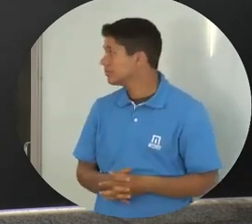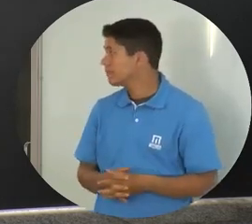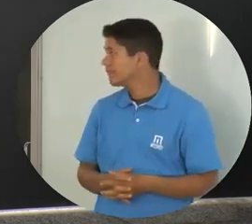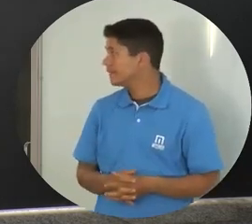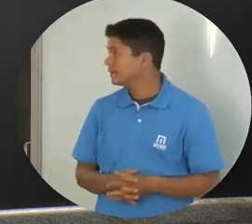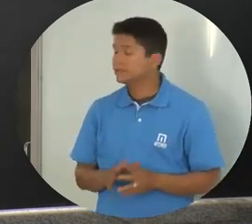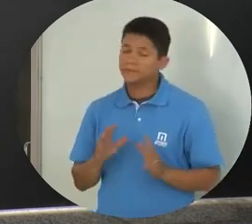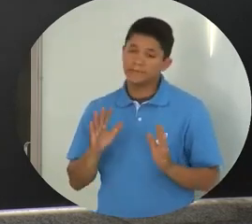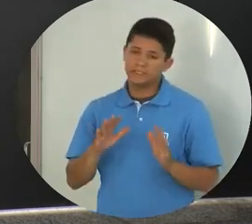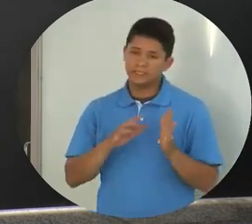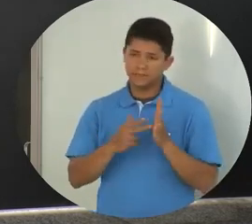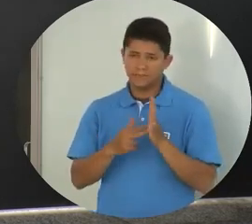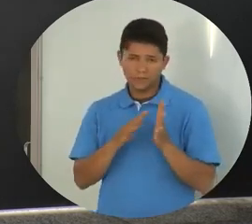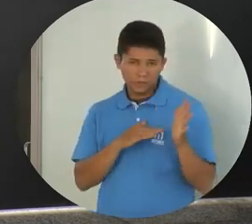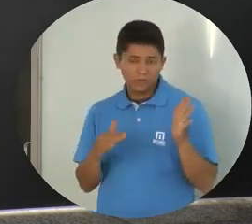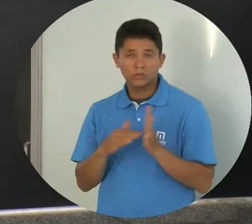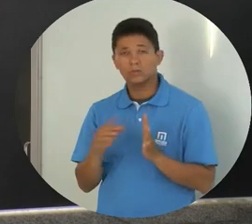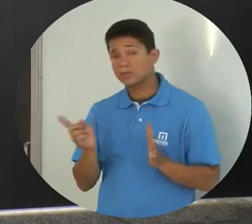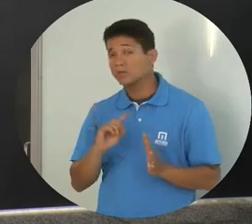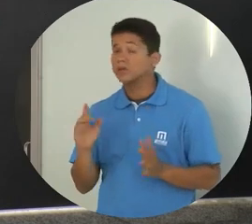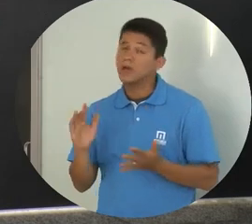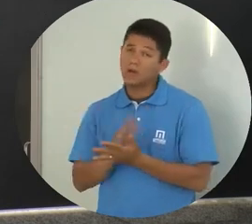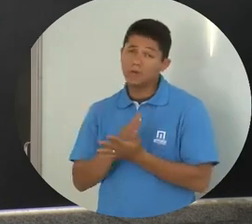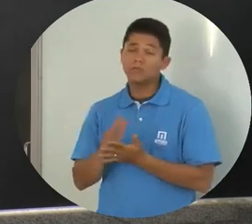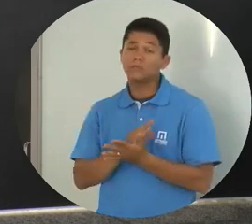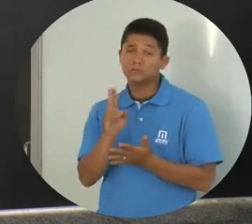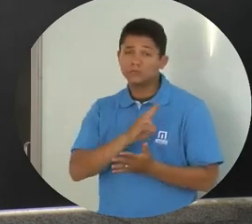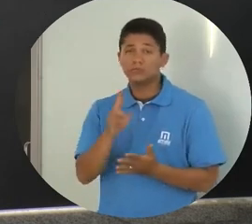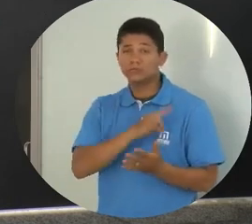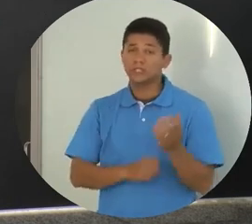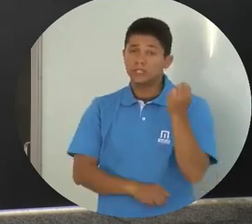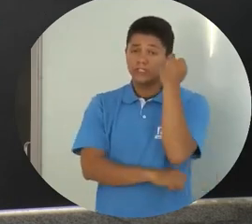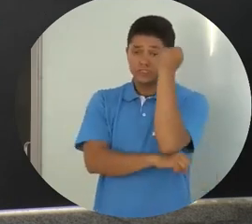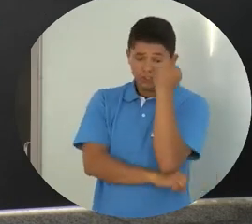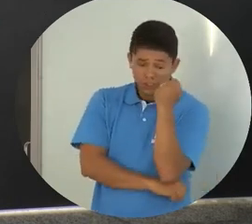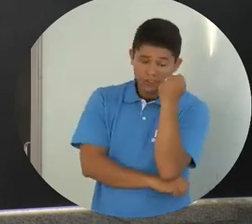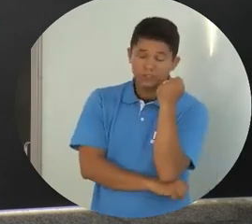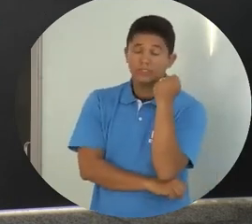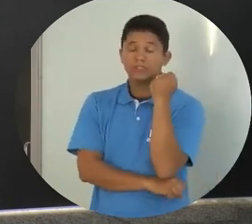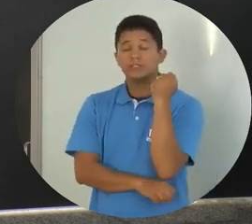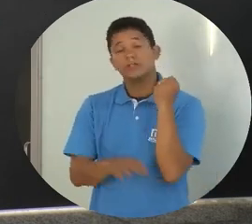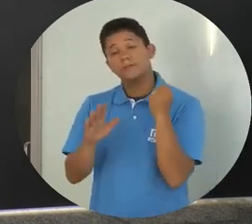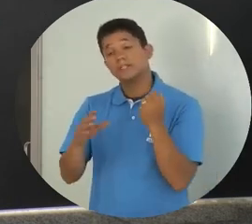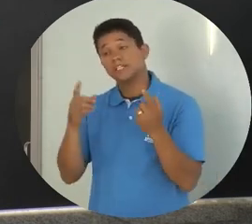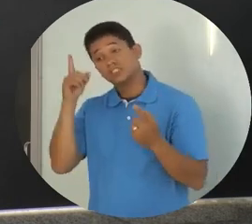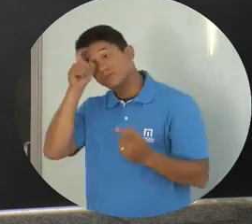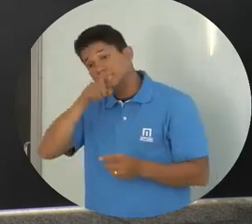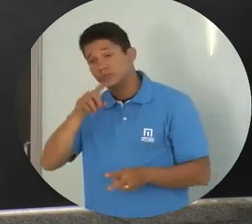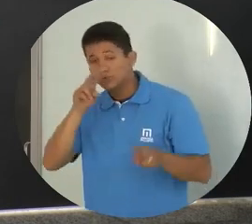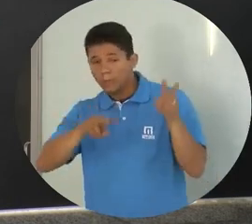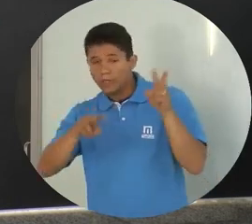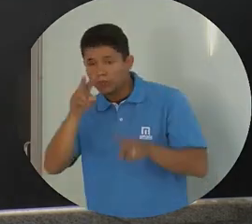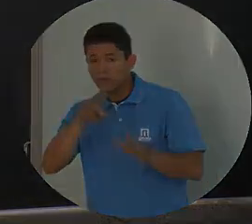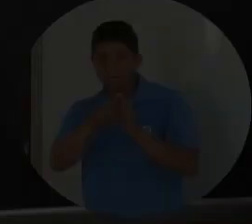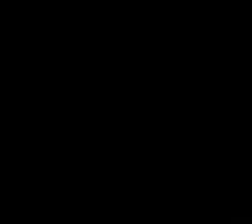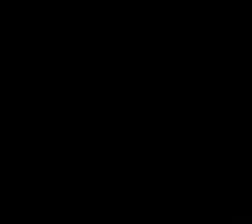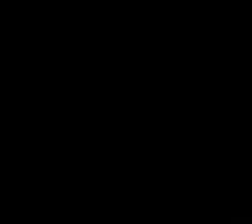gente sabe que existem com tirantes, mas é uma dificuldade como monitorar a plena, né, que a carga continua ativa.